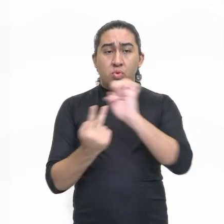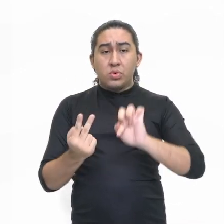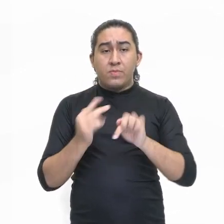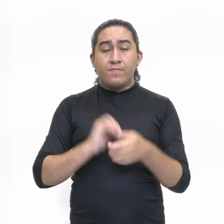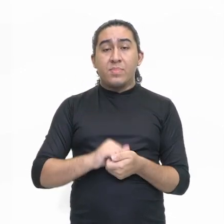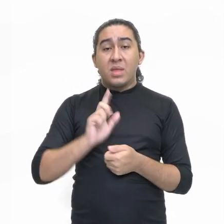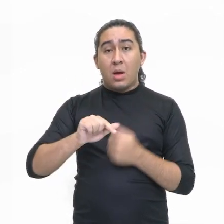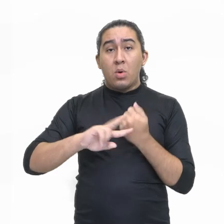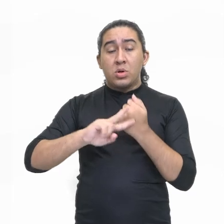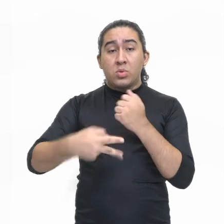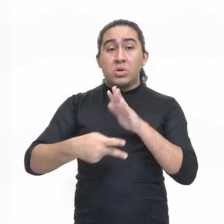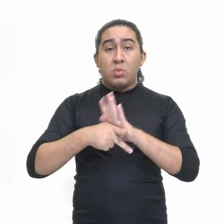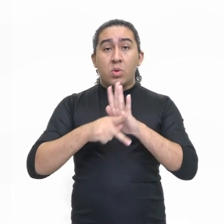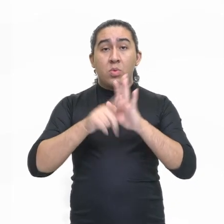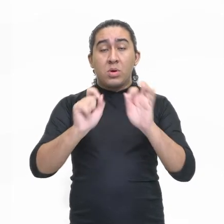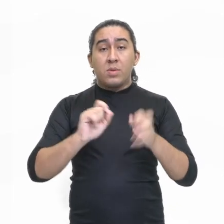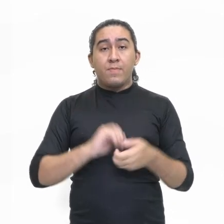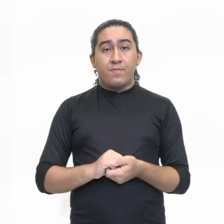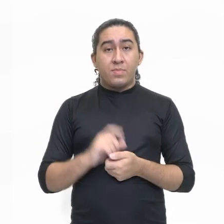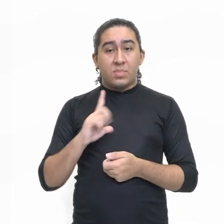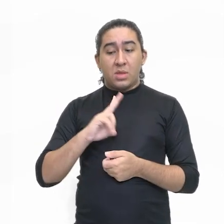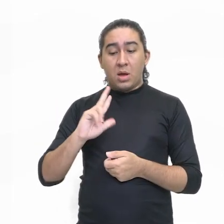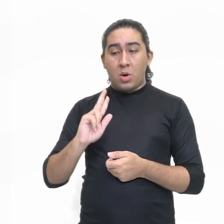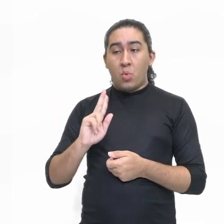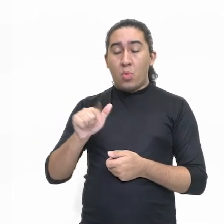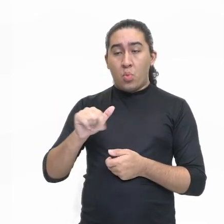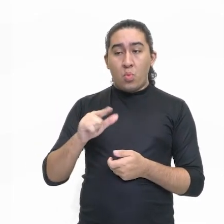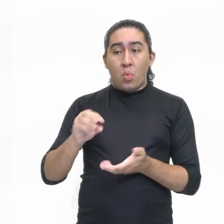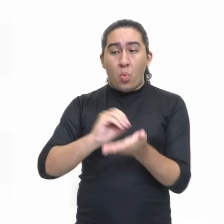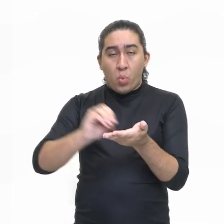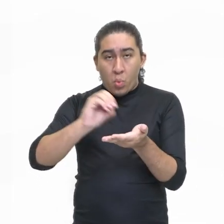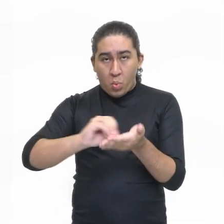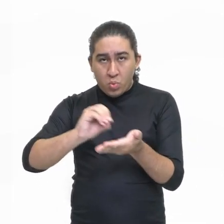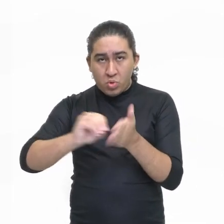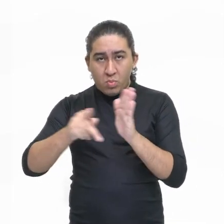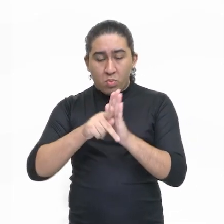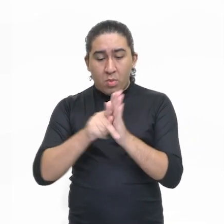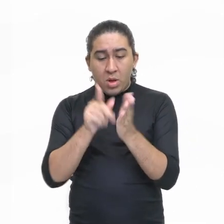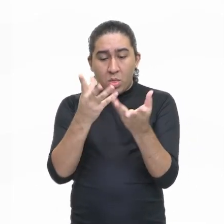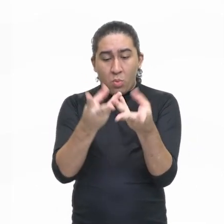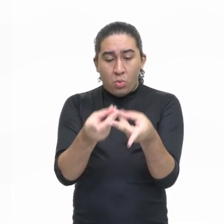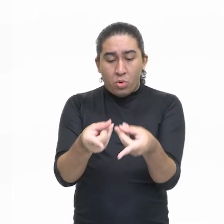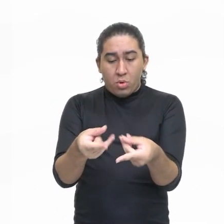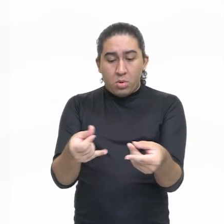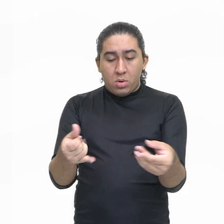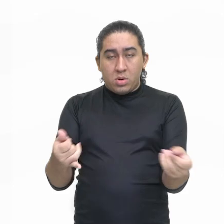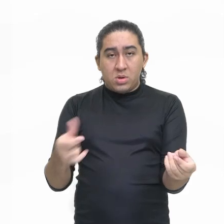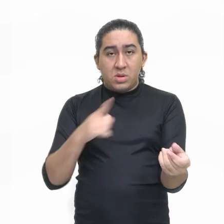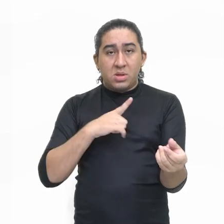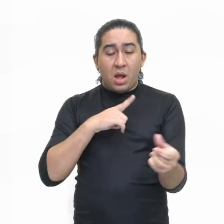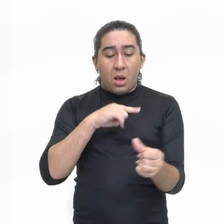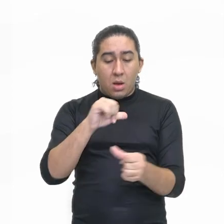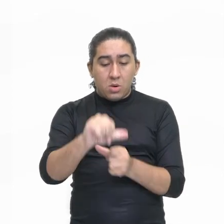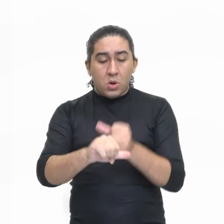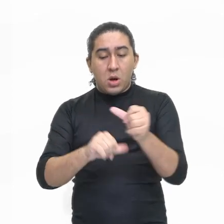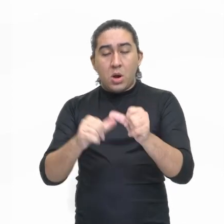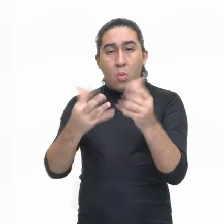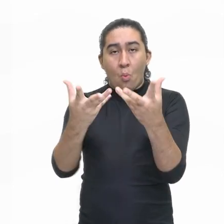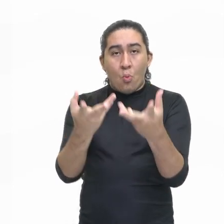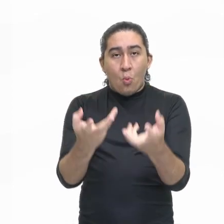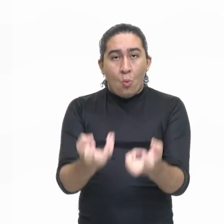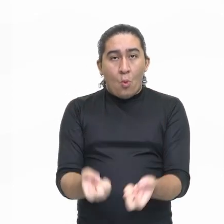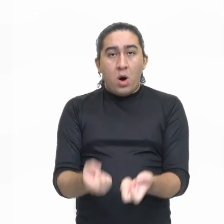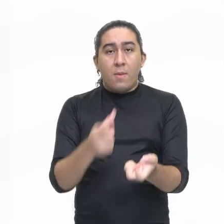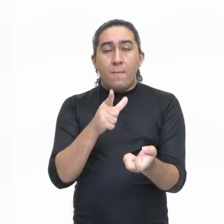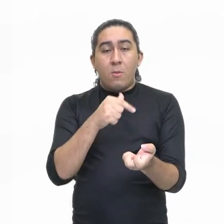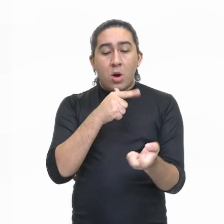da decomposição do humus, né, de matéria orgânica no solo, que são lentamente transportados para o